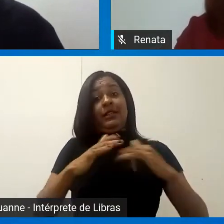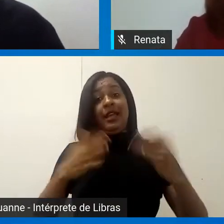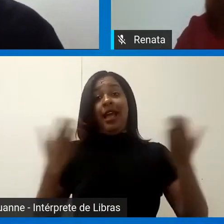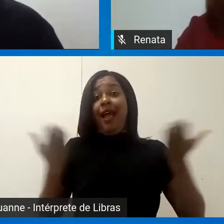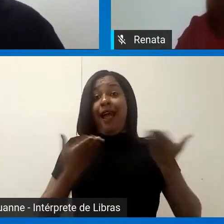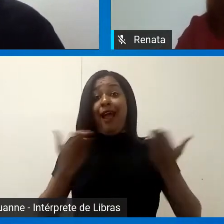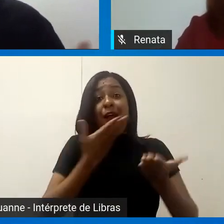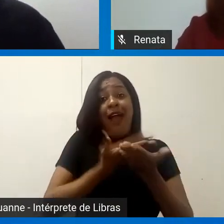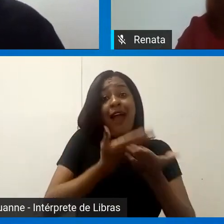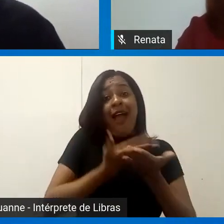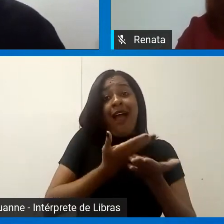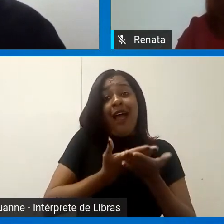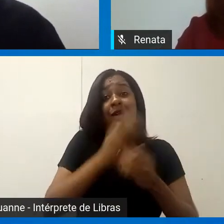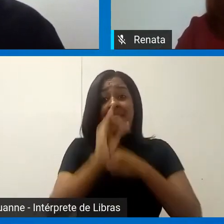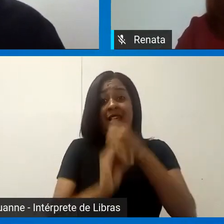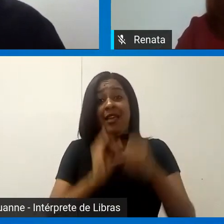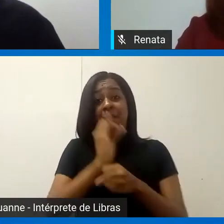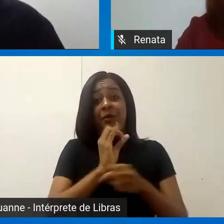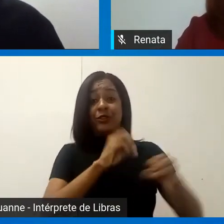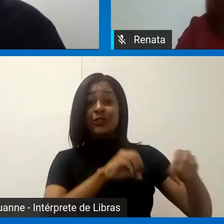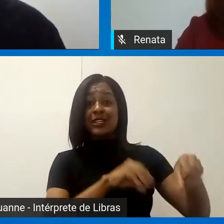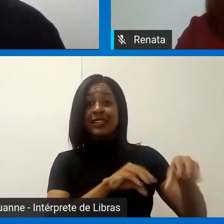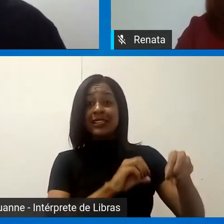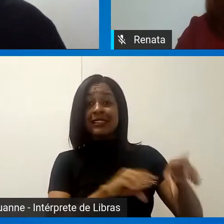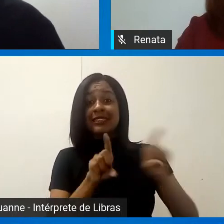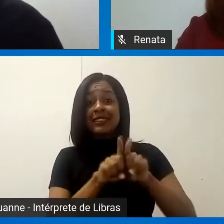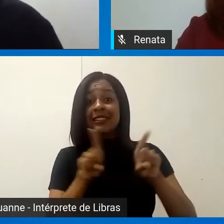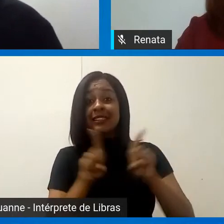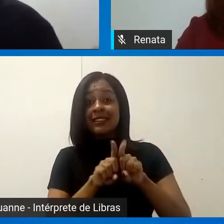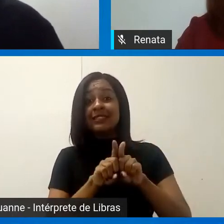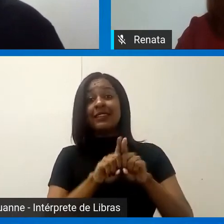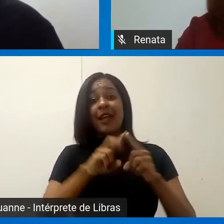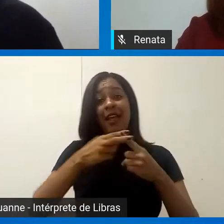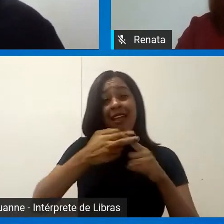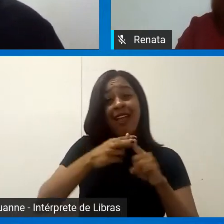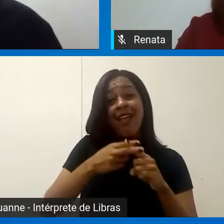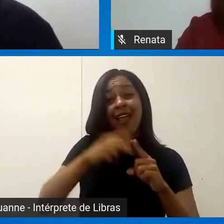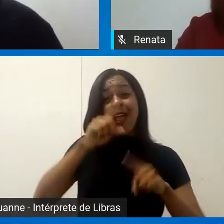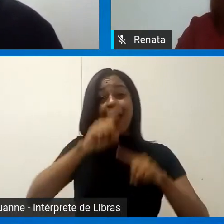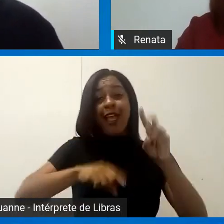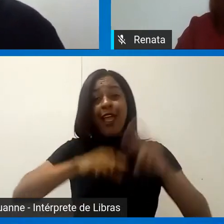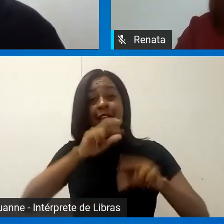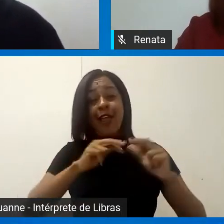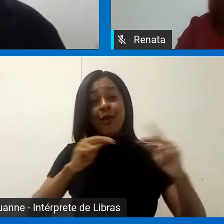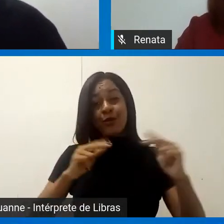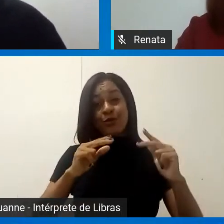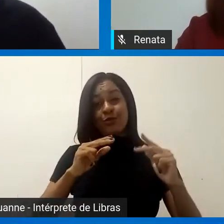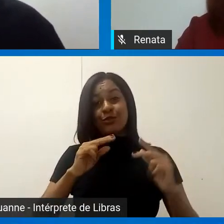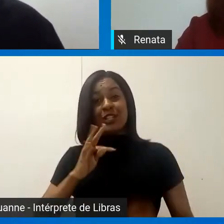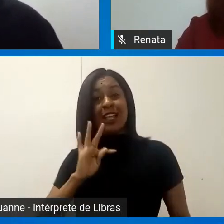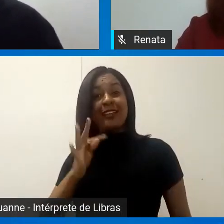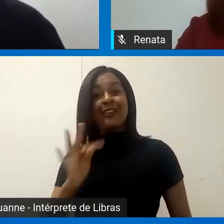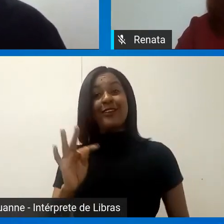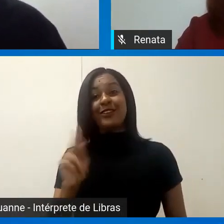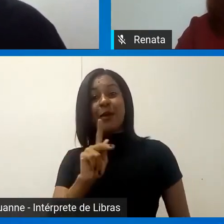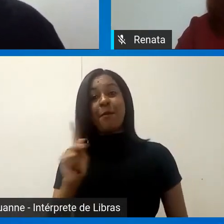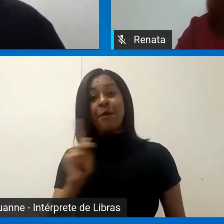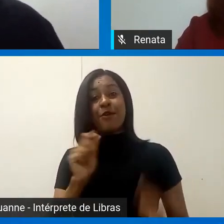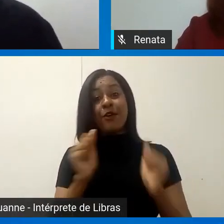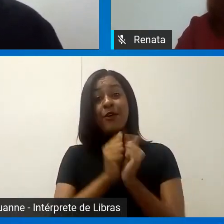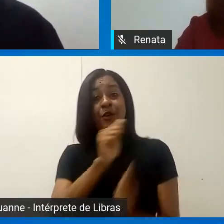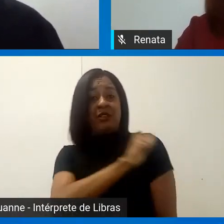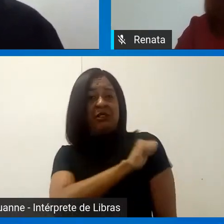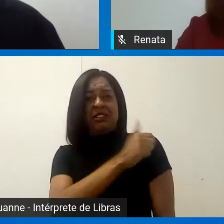ensino se fazendo por meio de ferramentas e de recursos de tecnologias que professores e alunos não tinham muita